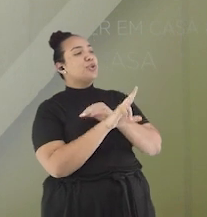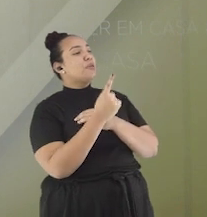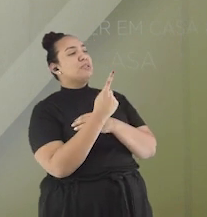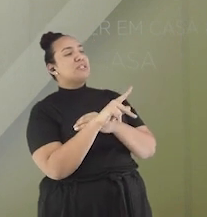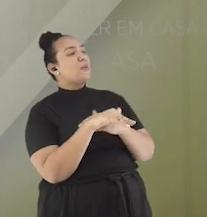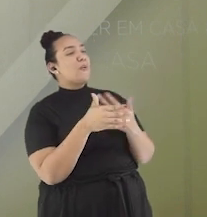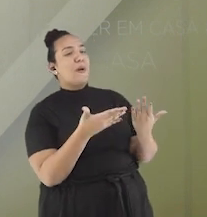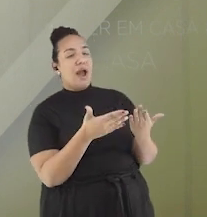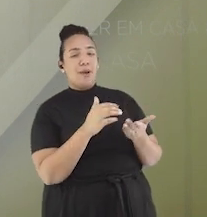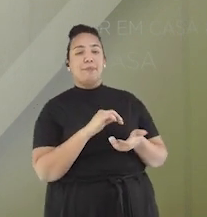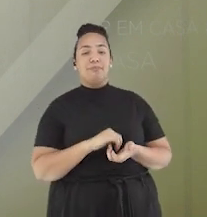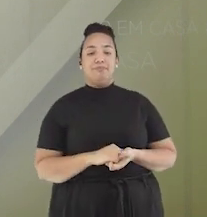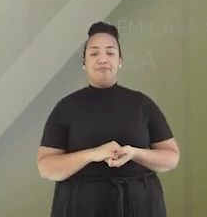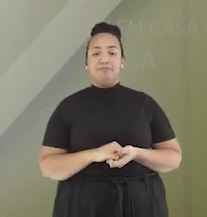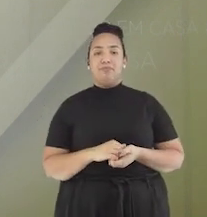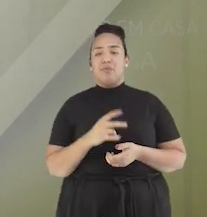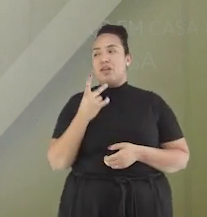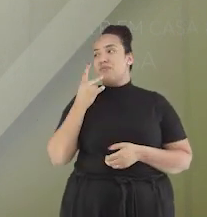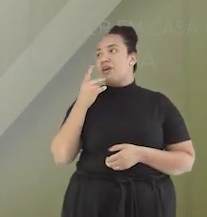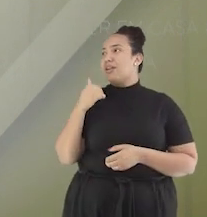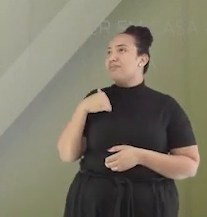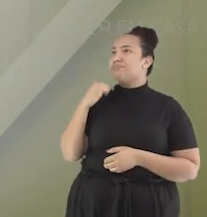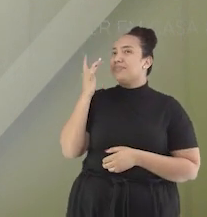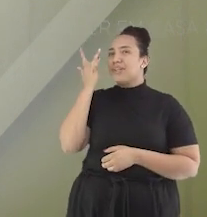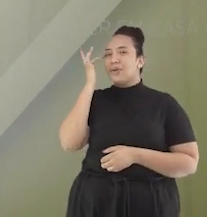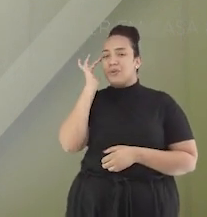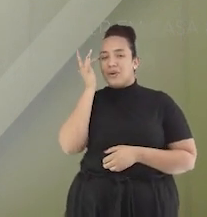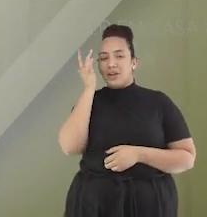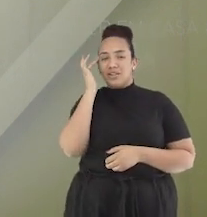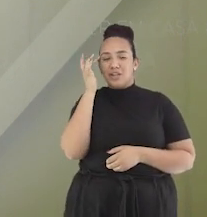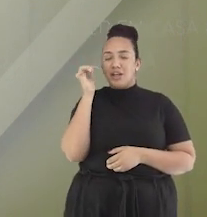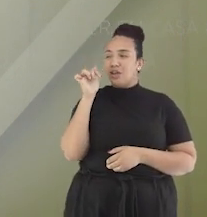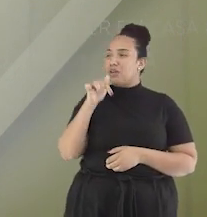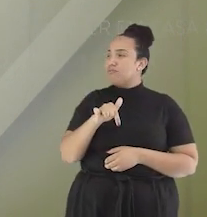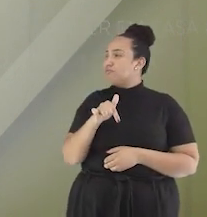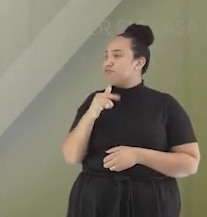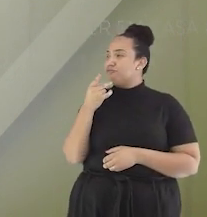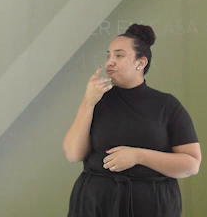que conheceu. E aí ele diz, bom, acho que ainda